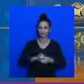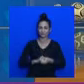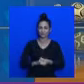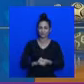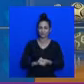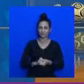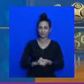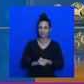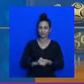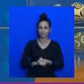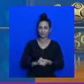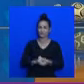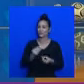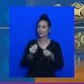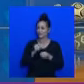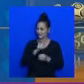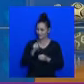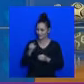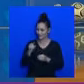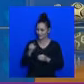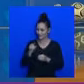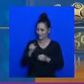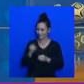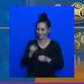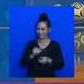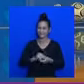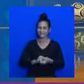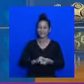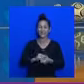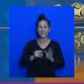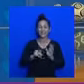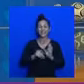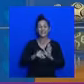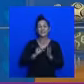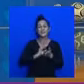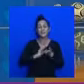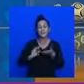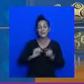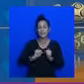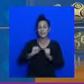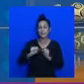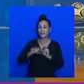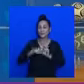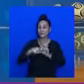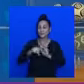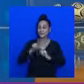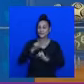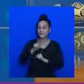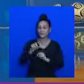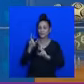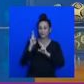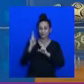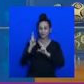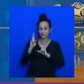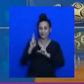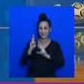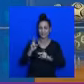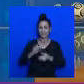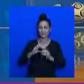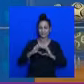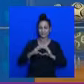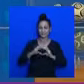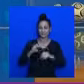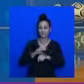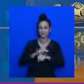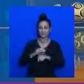14. Como é que você está indo, hein? Este prêmio pode sair para você. Estamos na torcida. Bola